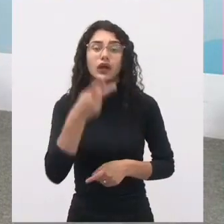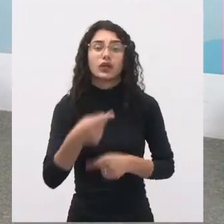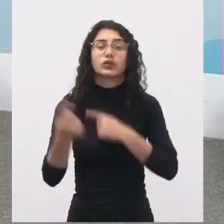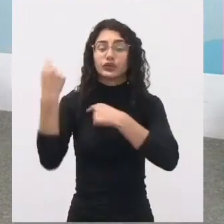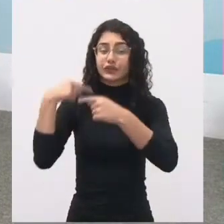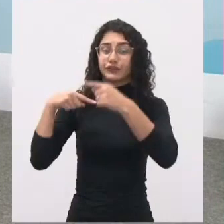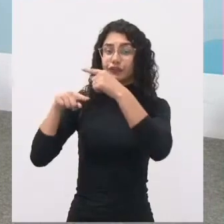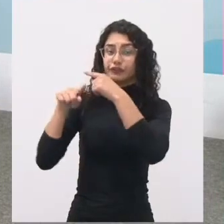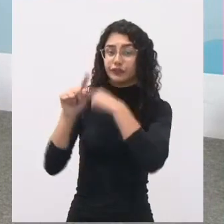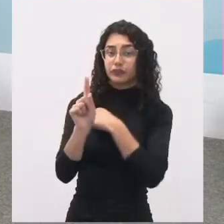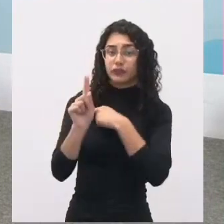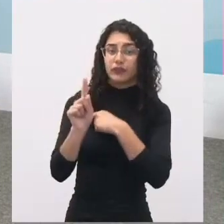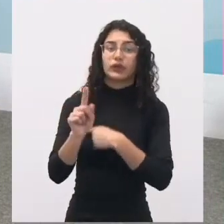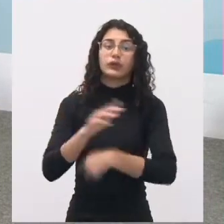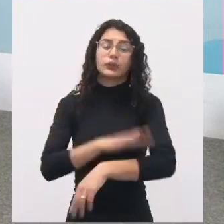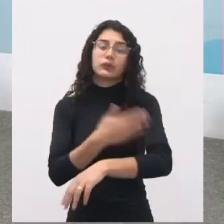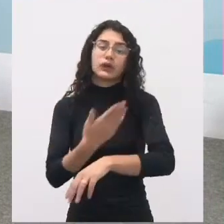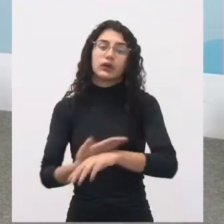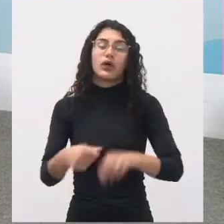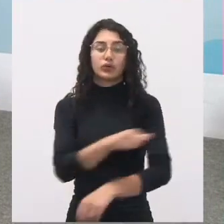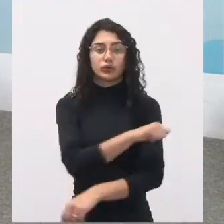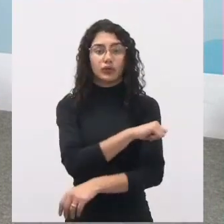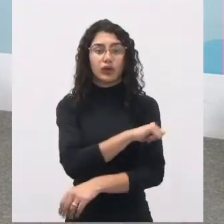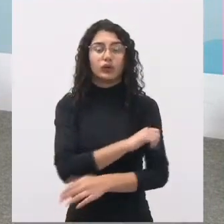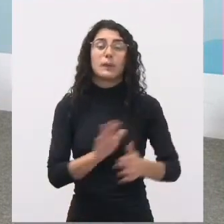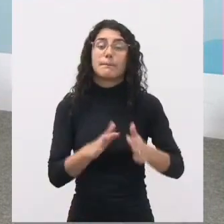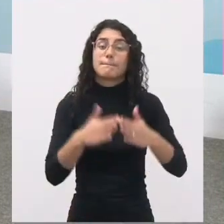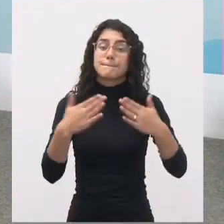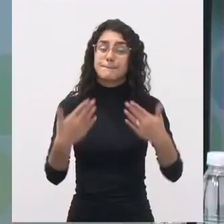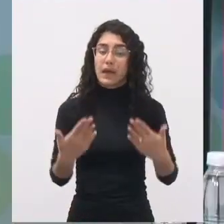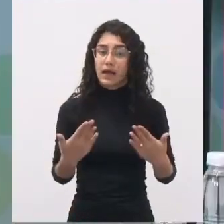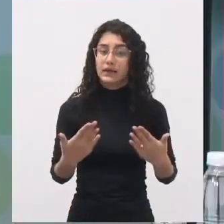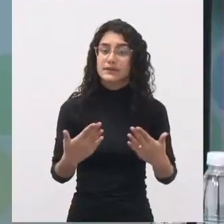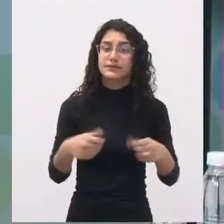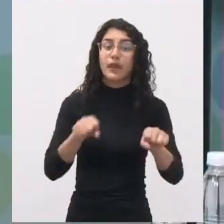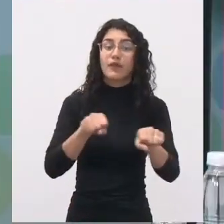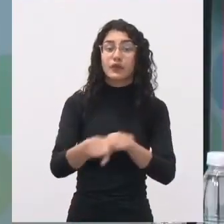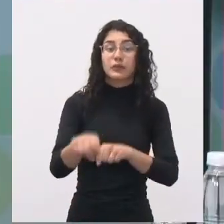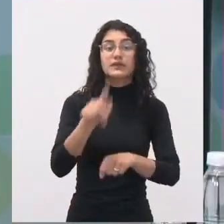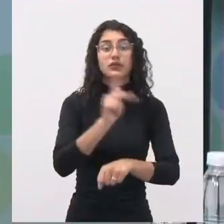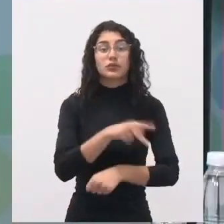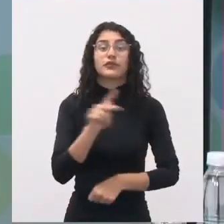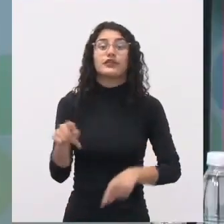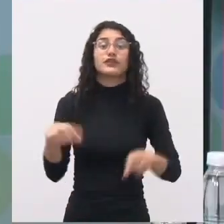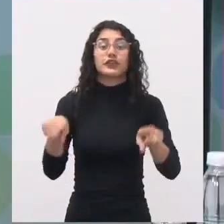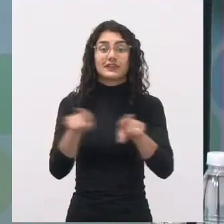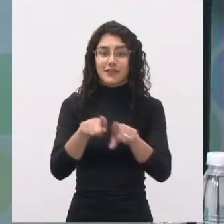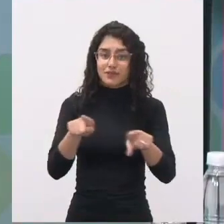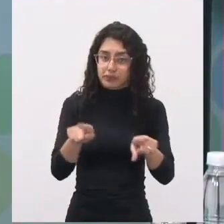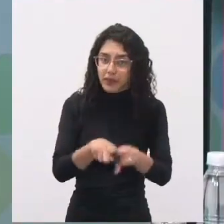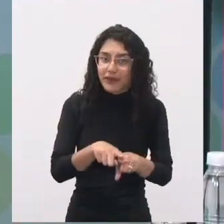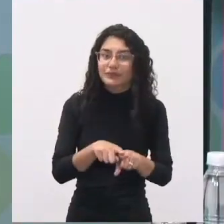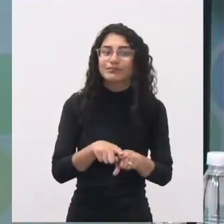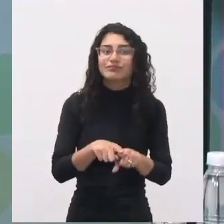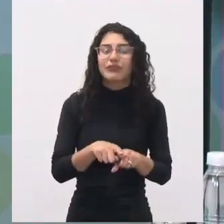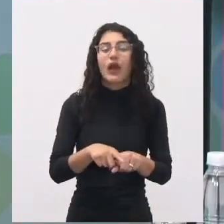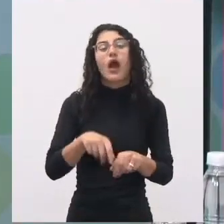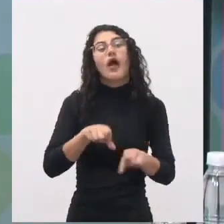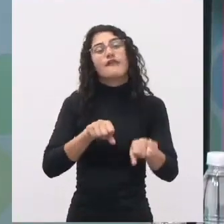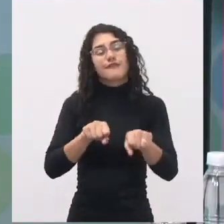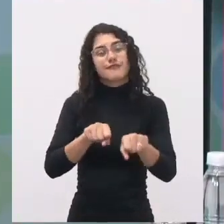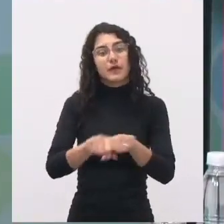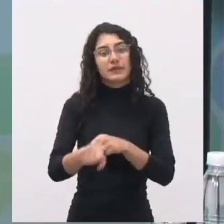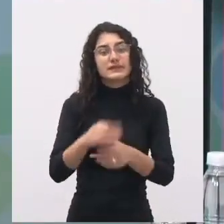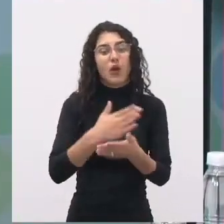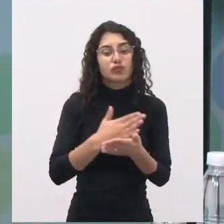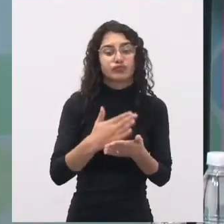desenvolvimento integral do nosso estudante, mas dentro dessa perspectiva, a formação do professor também entra, essa formação continuada que ela tem que